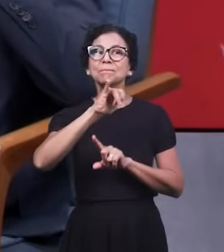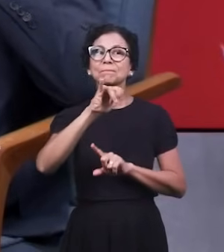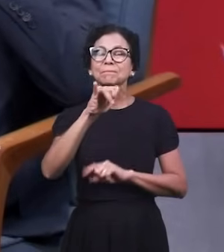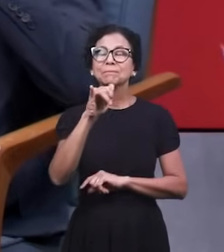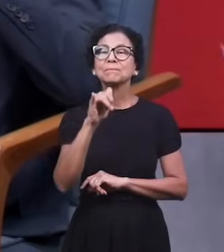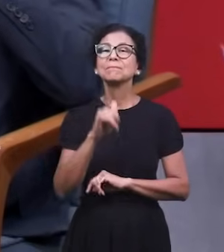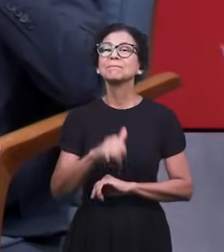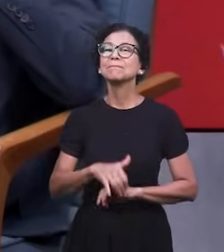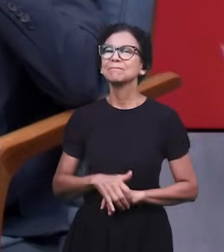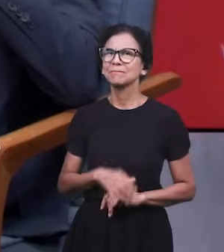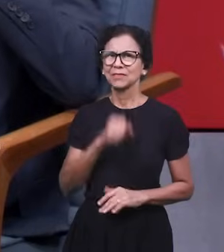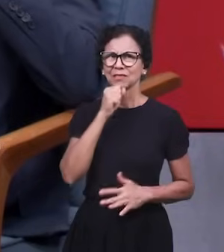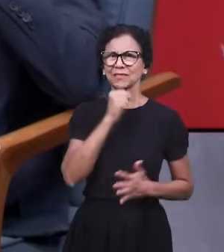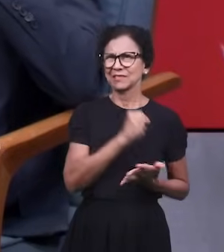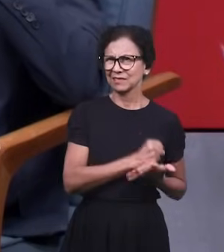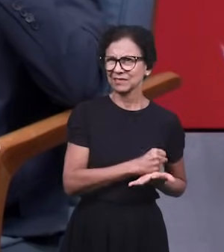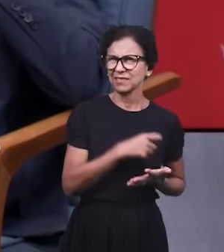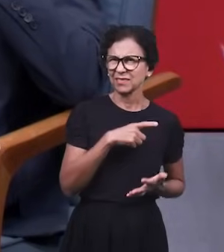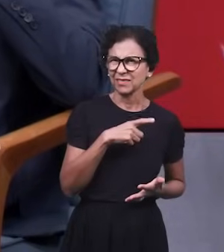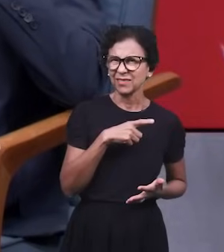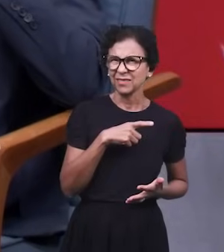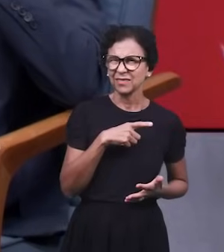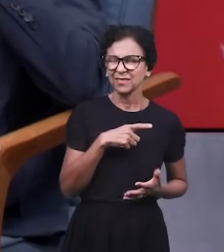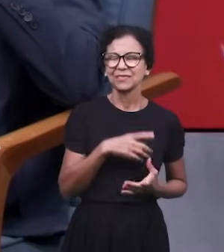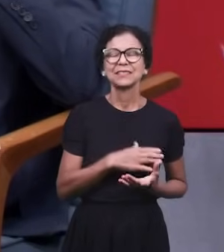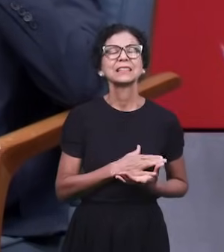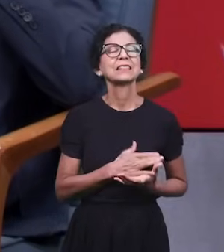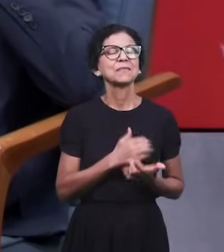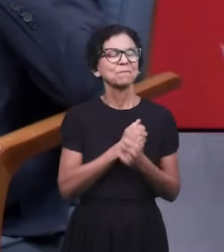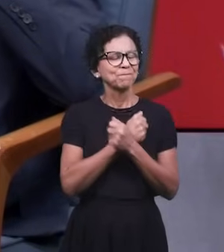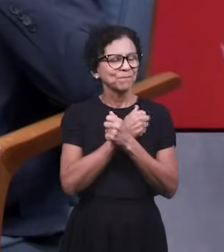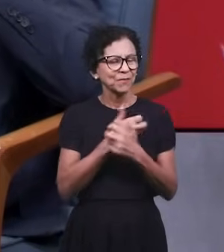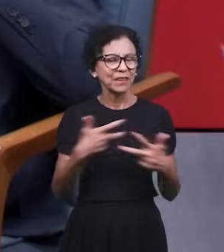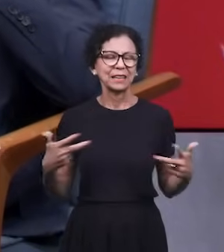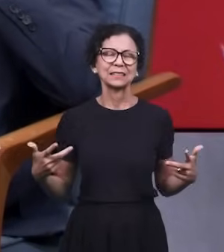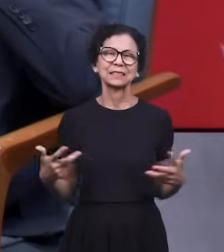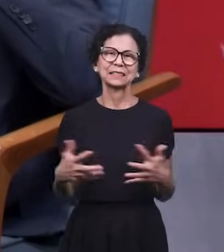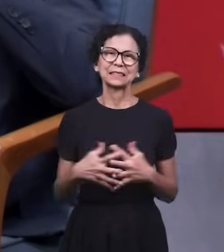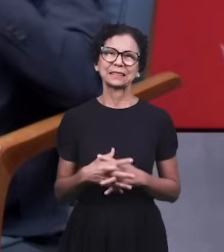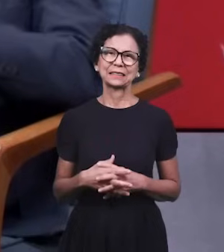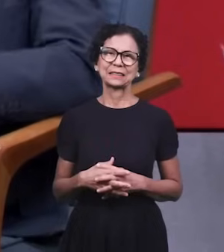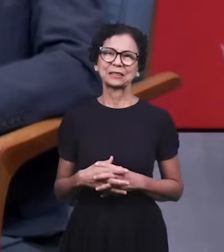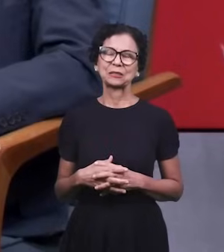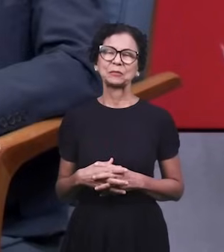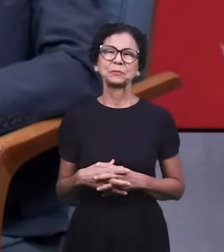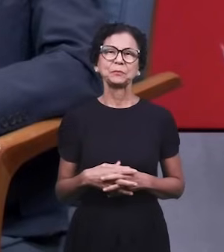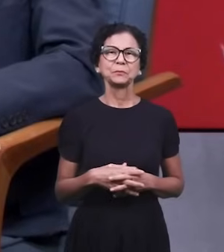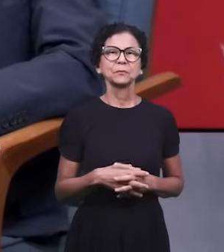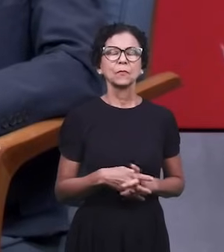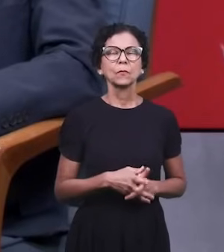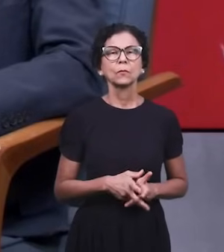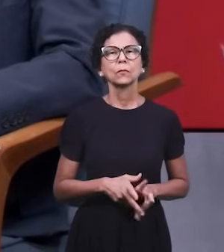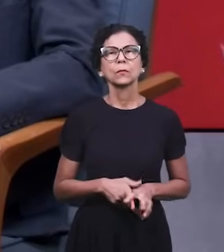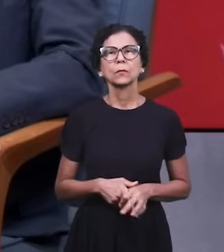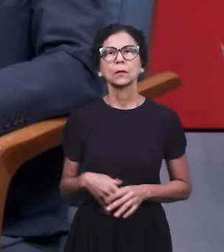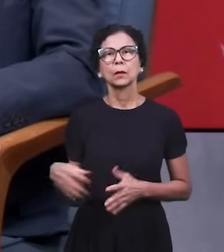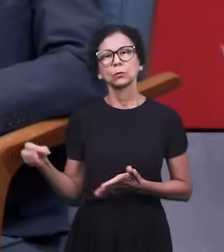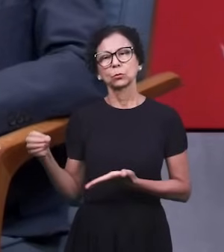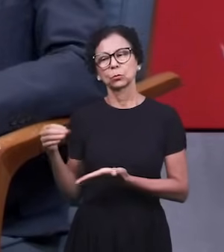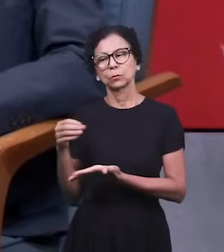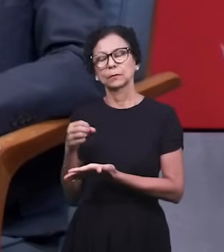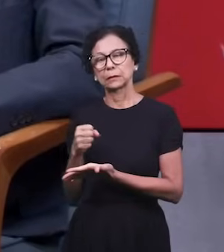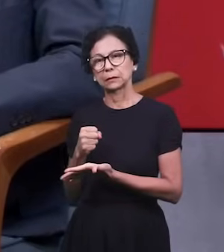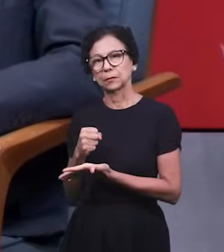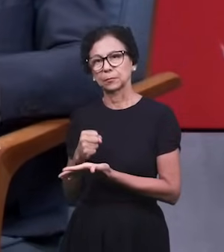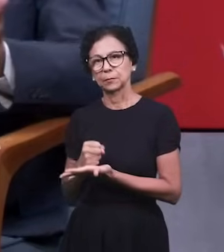Dom de profecia no Velho Testamento? Muitas. No Novo Testamento, a